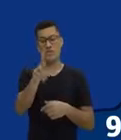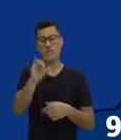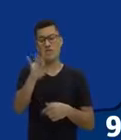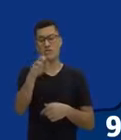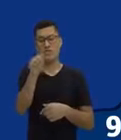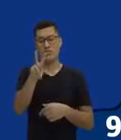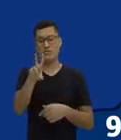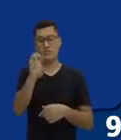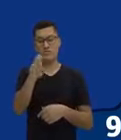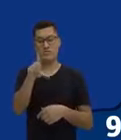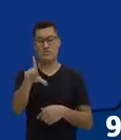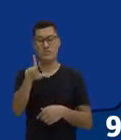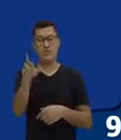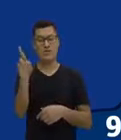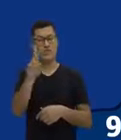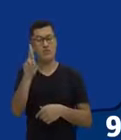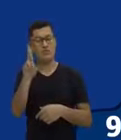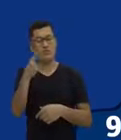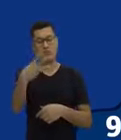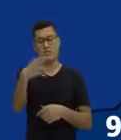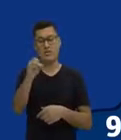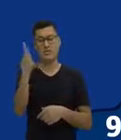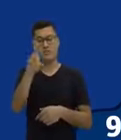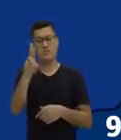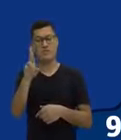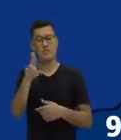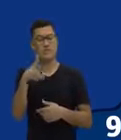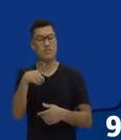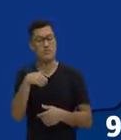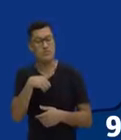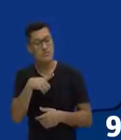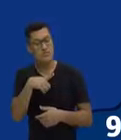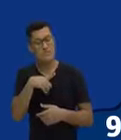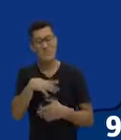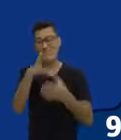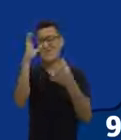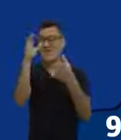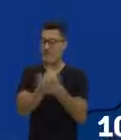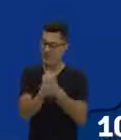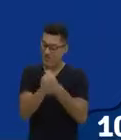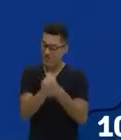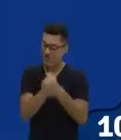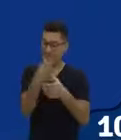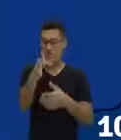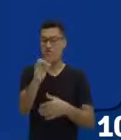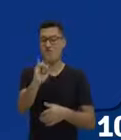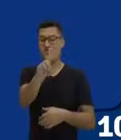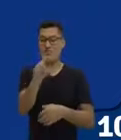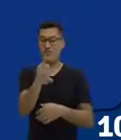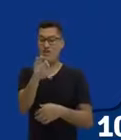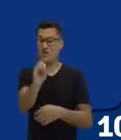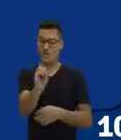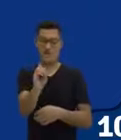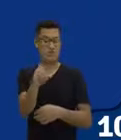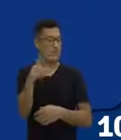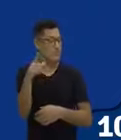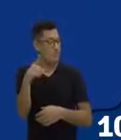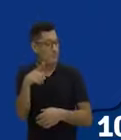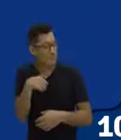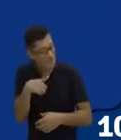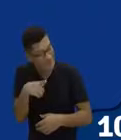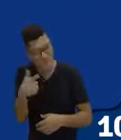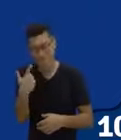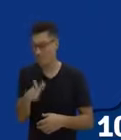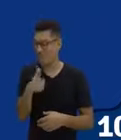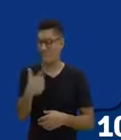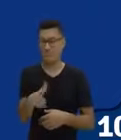R$30 por cada camisa, mas não possui parte fixa, diferente do primeiro caso. Para estes casos,